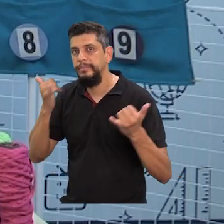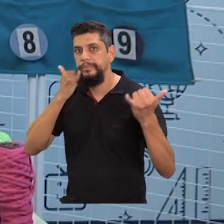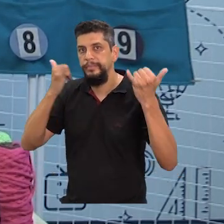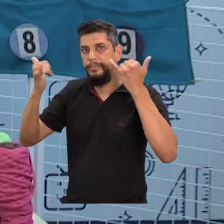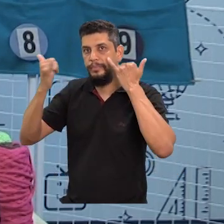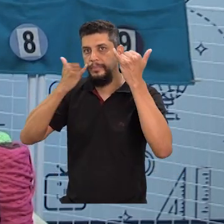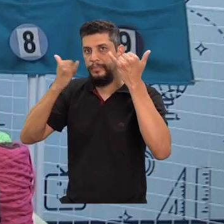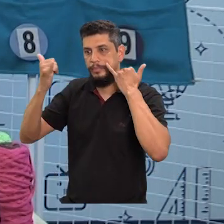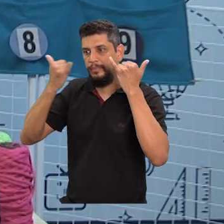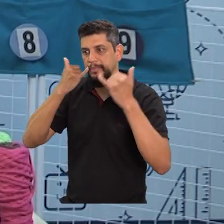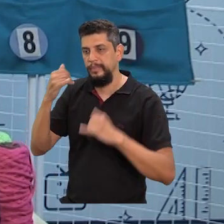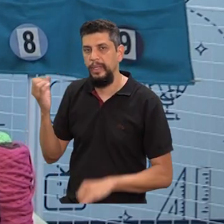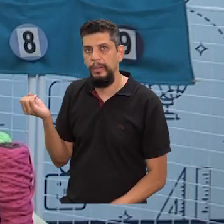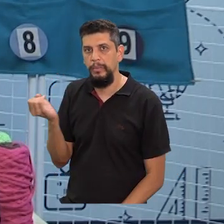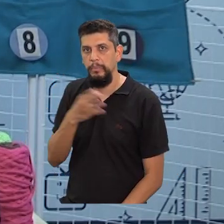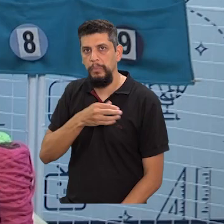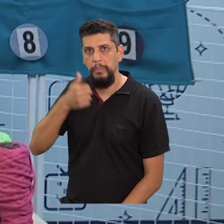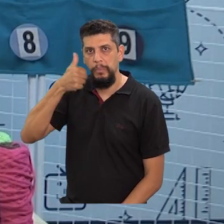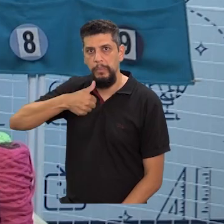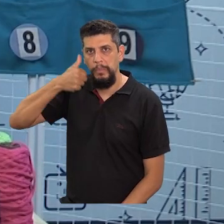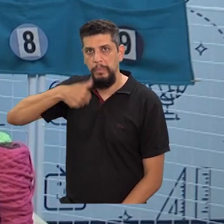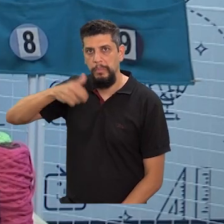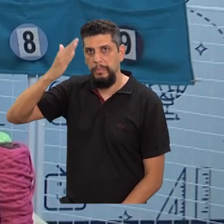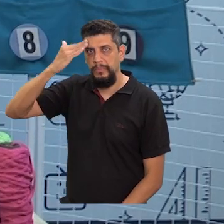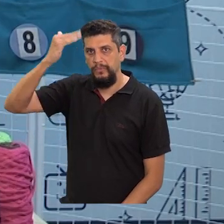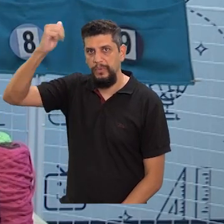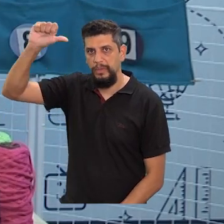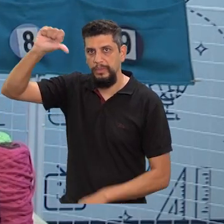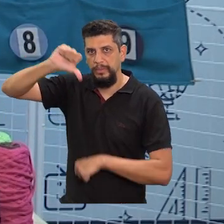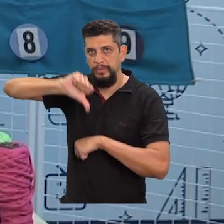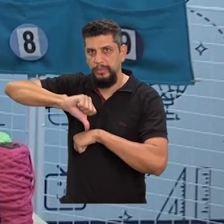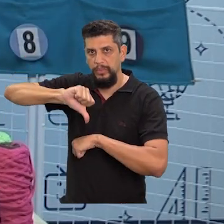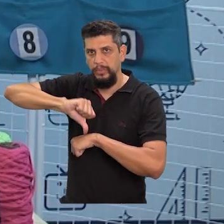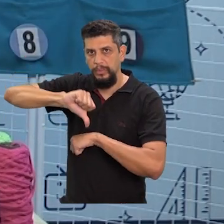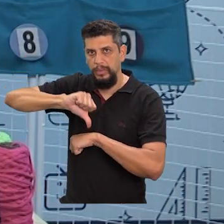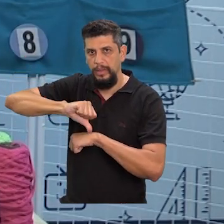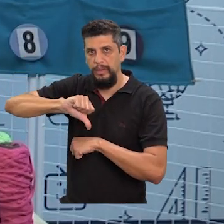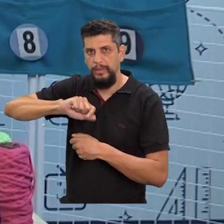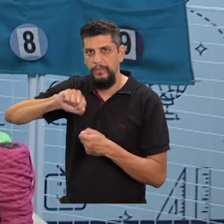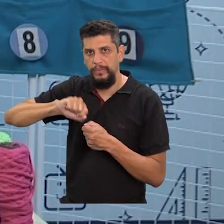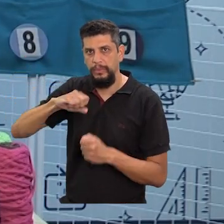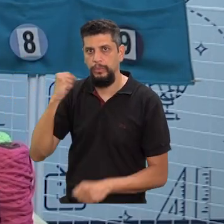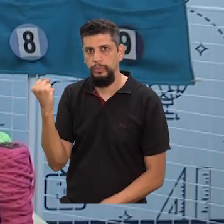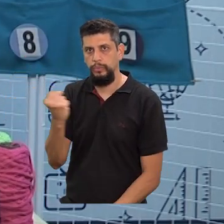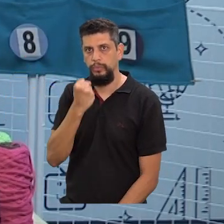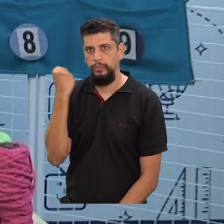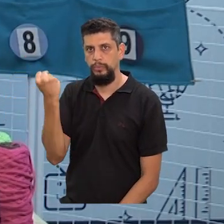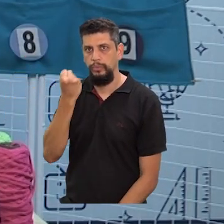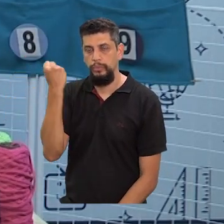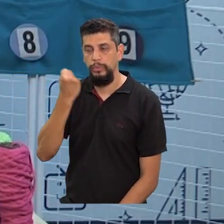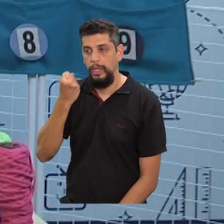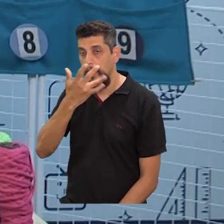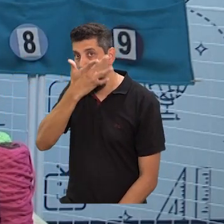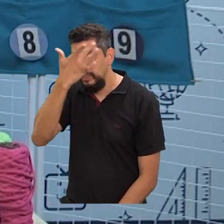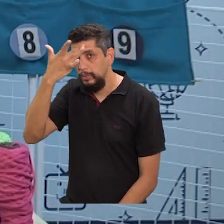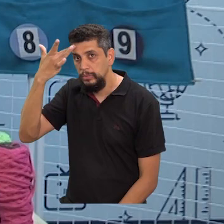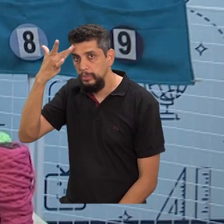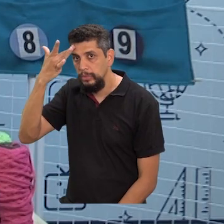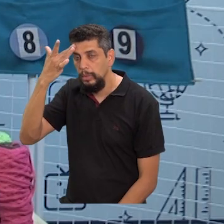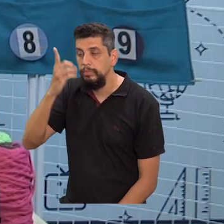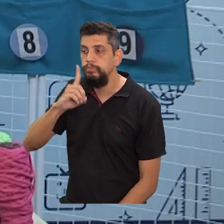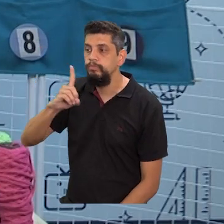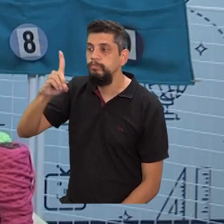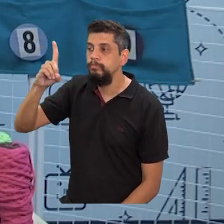essa notícia, a notícia de que uma nova tecelã muito famosa em Atenas estava fazendo sucesso, chegou nos ouvidos